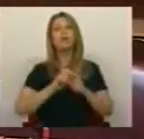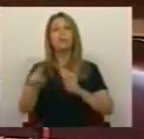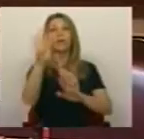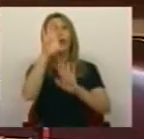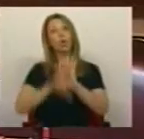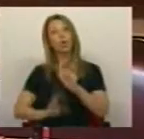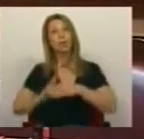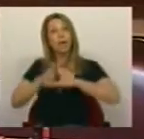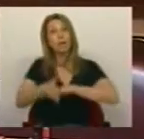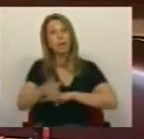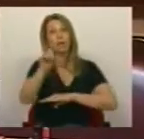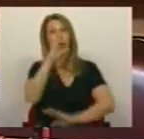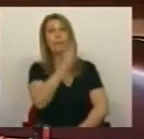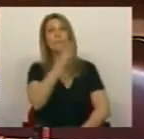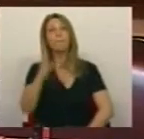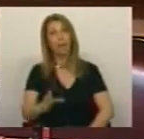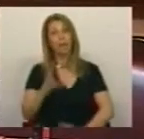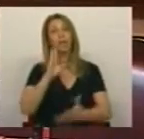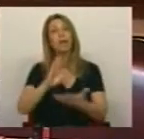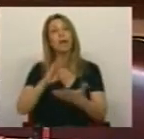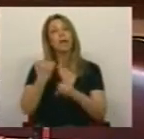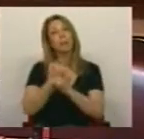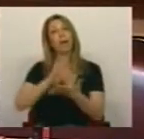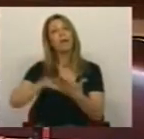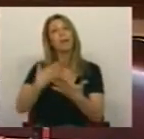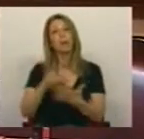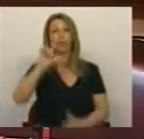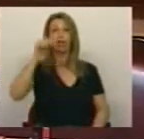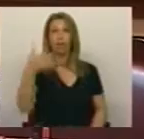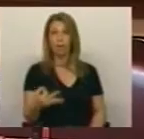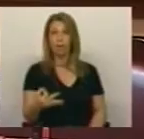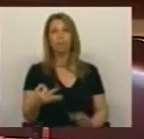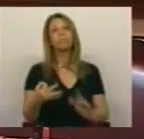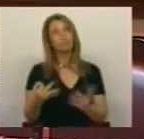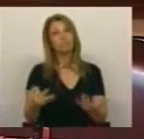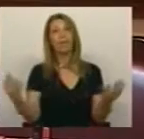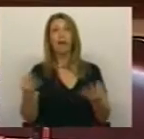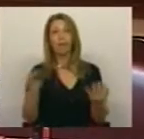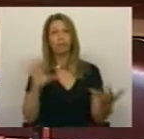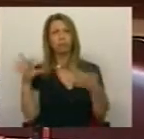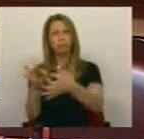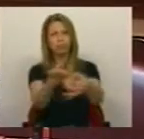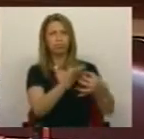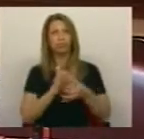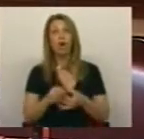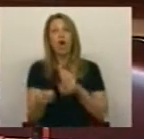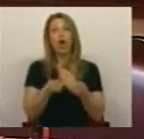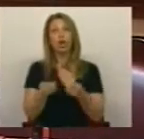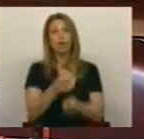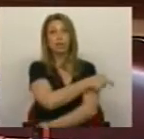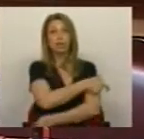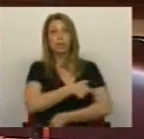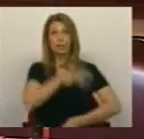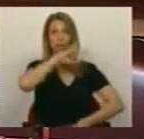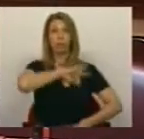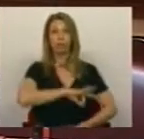de acesso e exercício da atividade de intérprete de língua gestual, de forma articulada com as organizações representativas destes